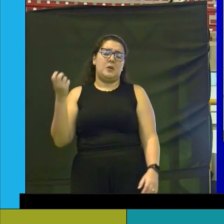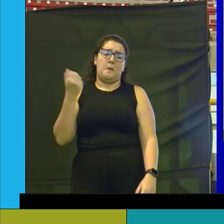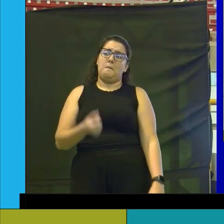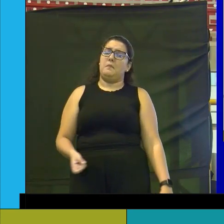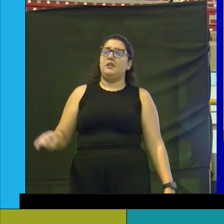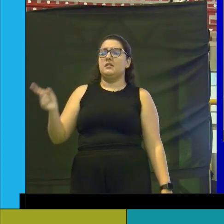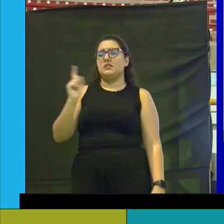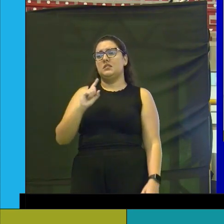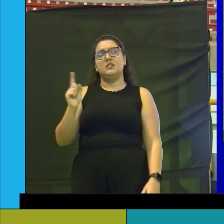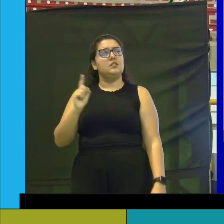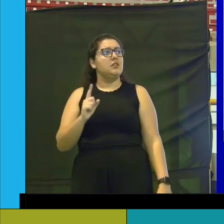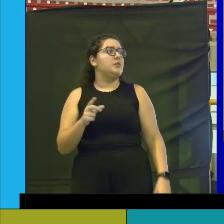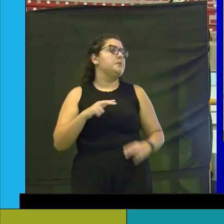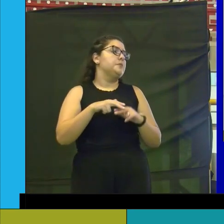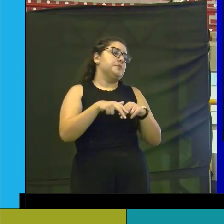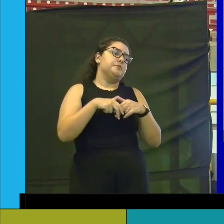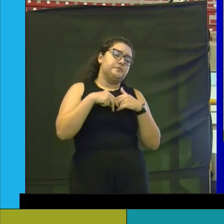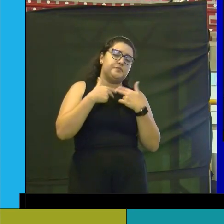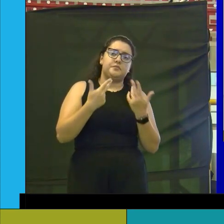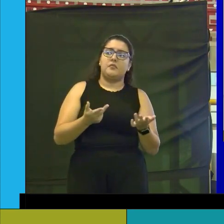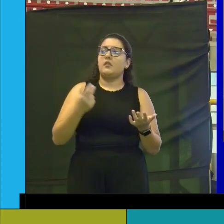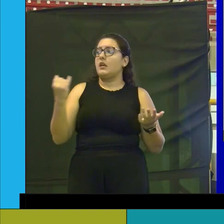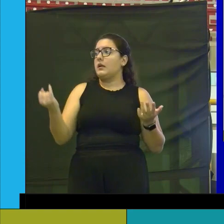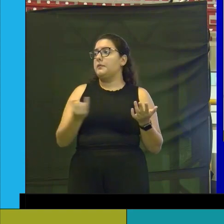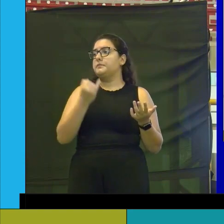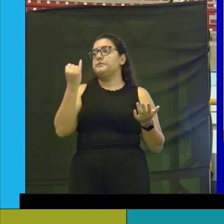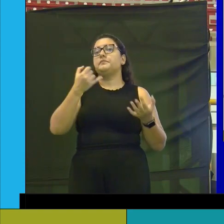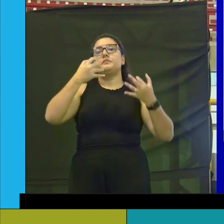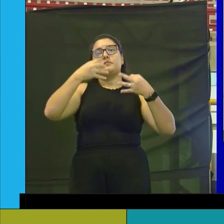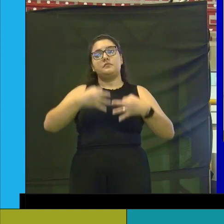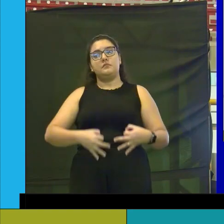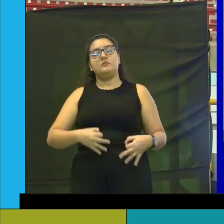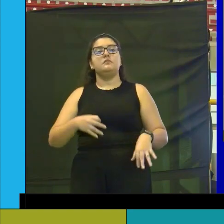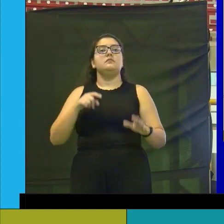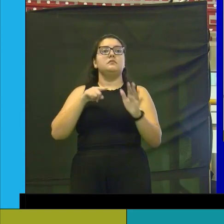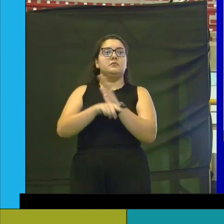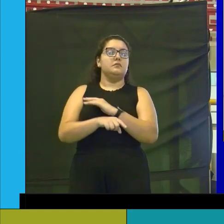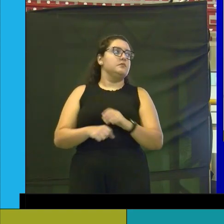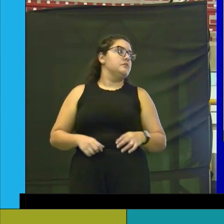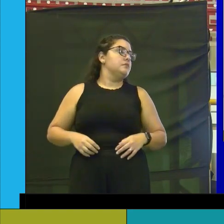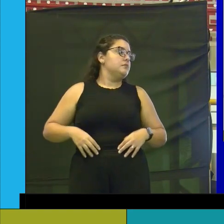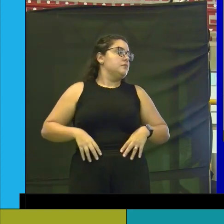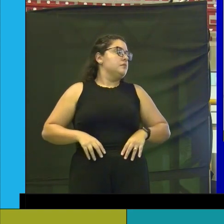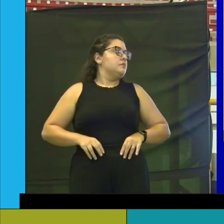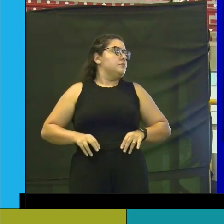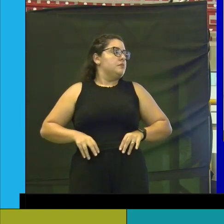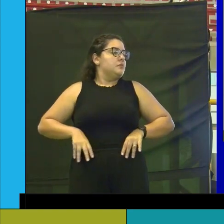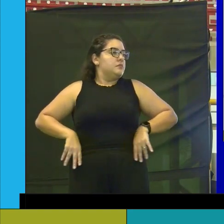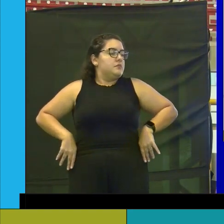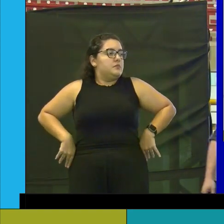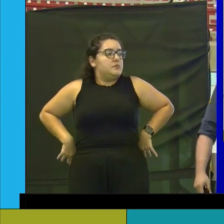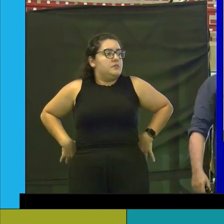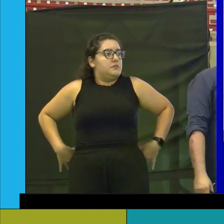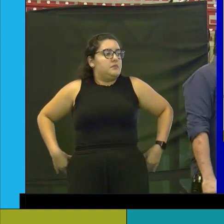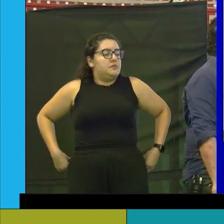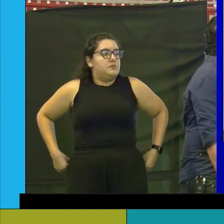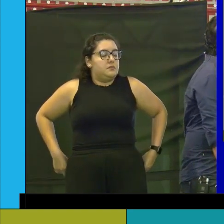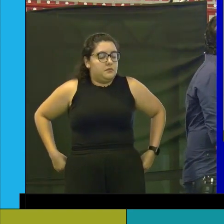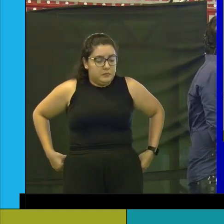Tá? Então, vou dizer, o importante é acertar a questão e não resolver. Olha aqui, ó.